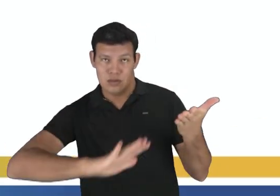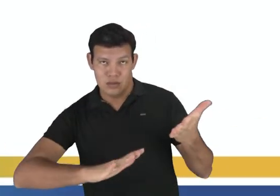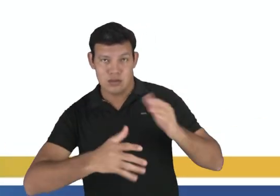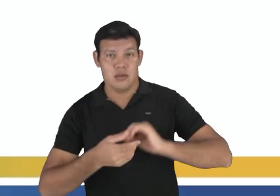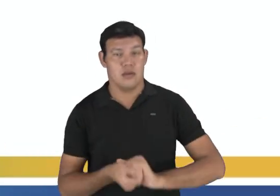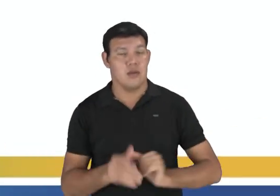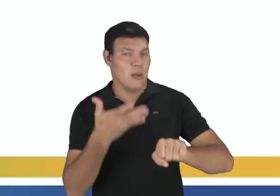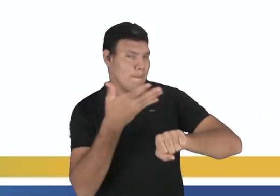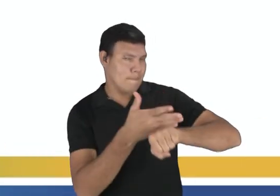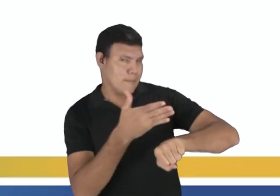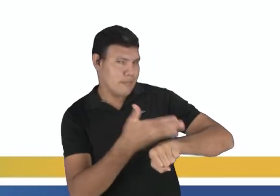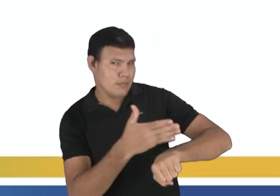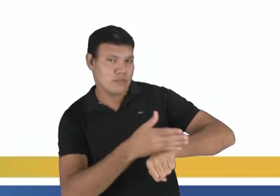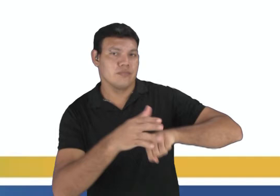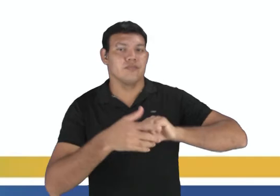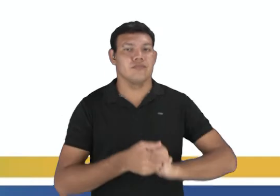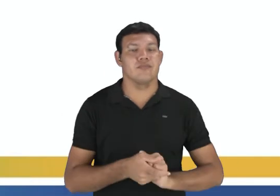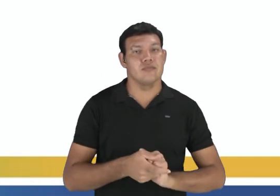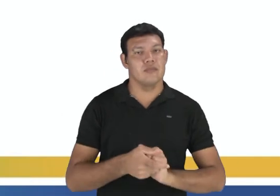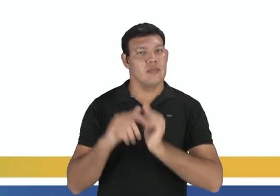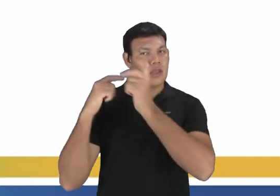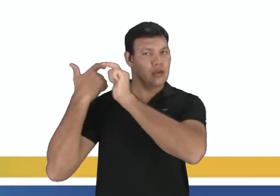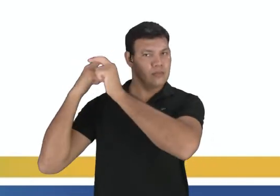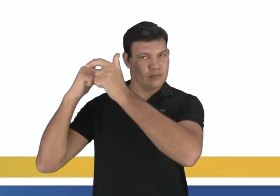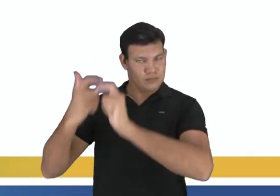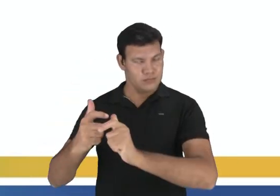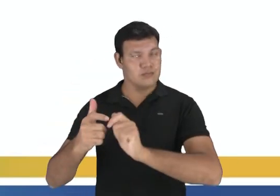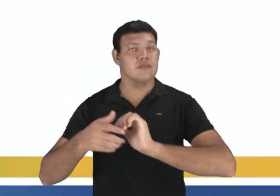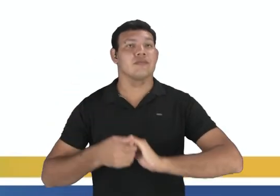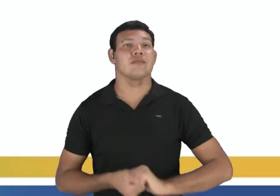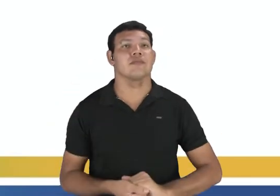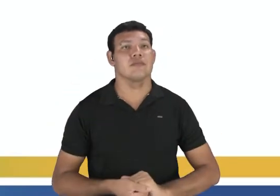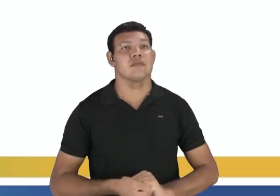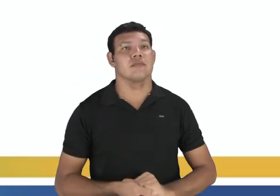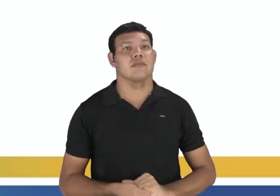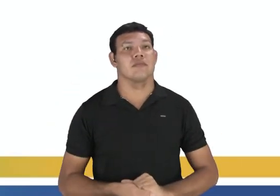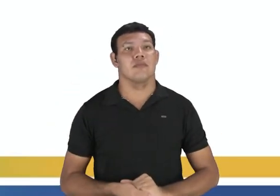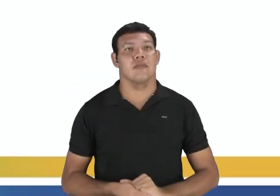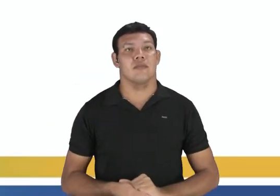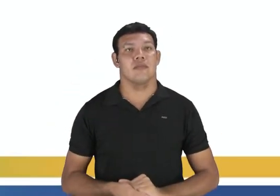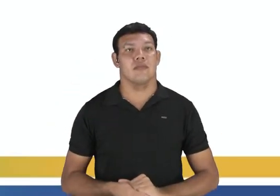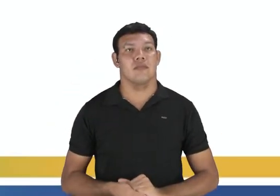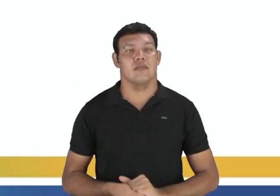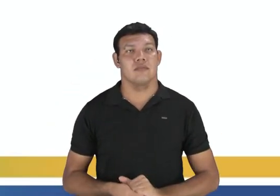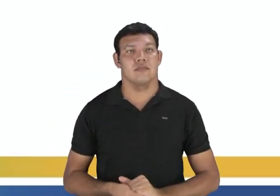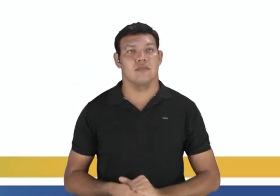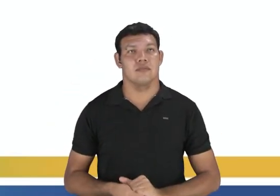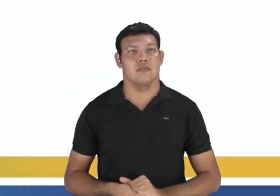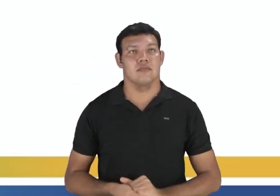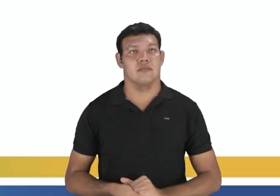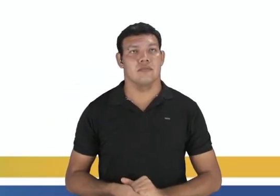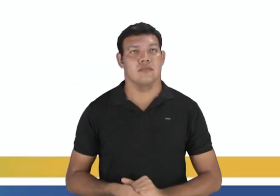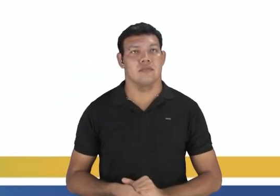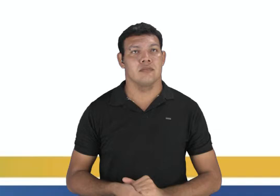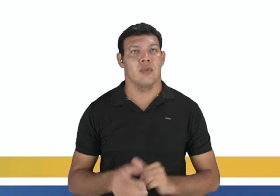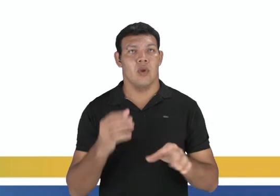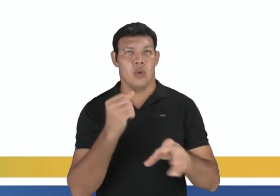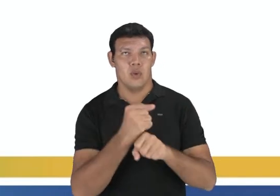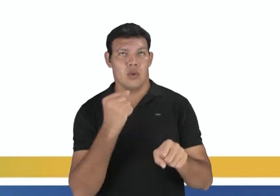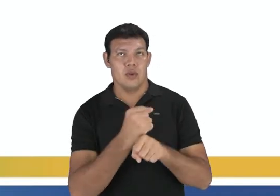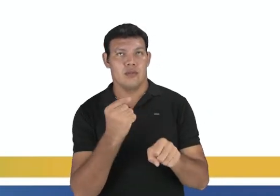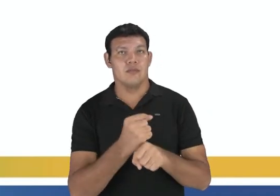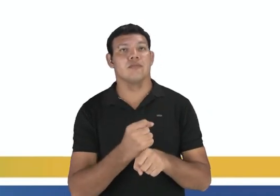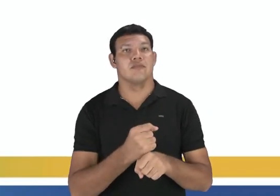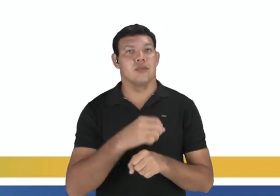que vocês coloquem toda essa teoria na prática. Então acompanhe comigo o material.